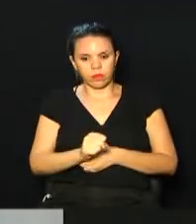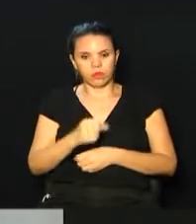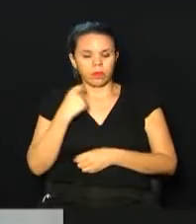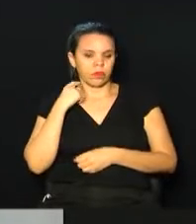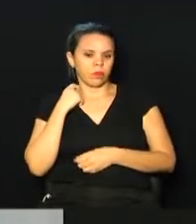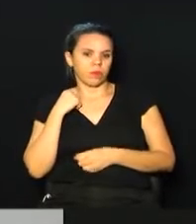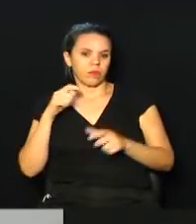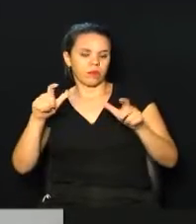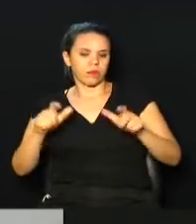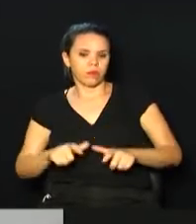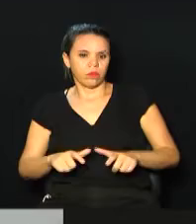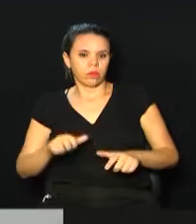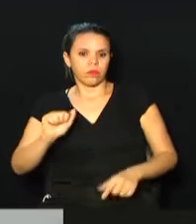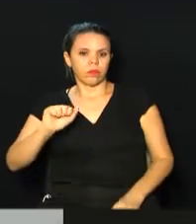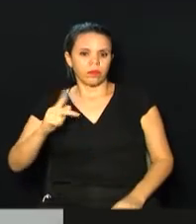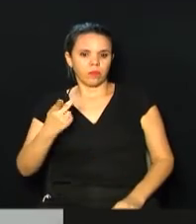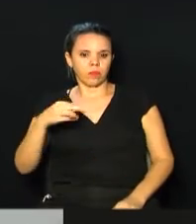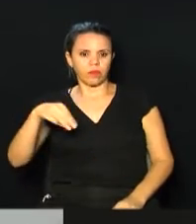chamado Anhuma.